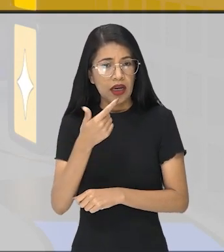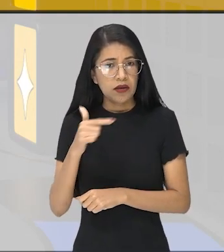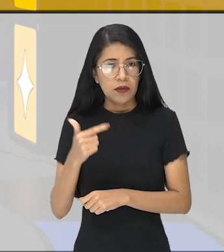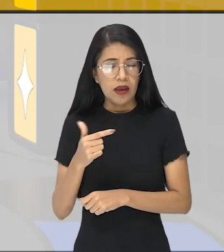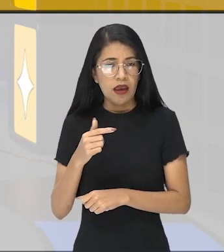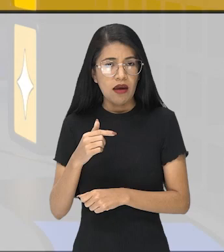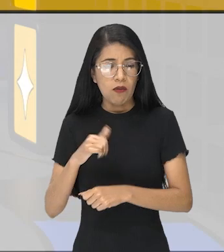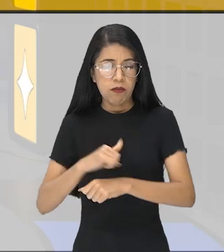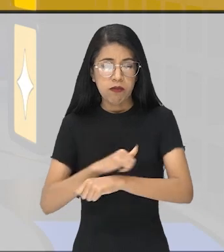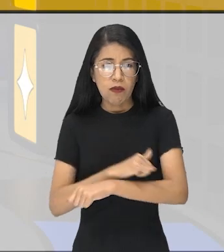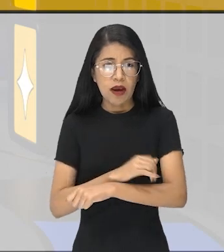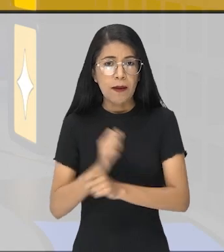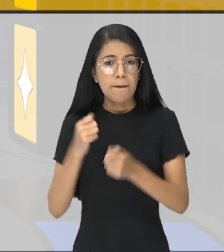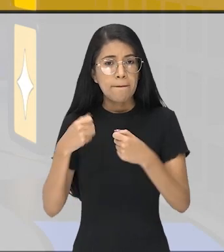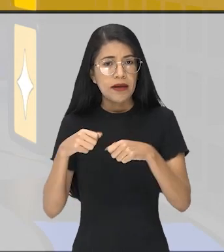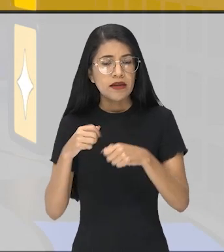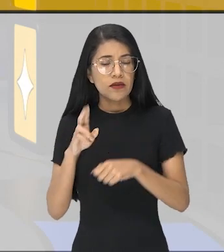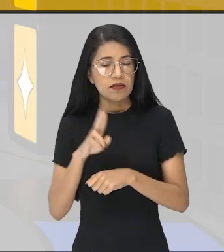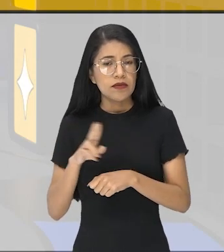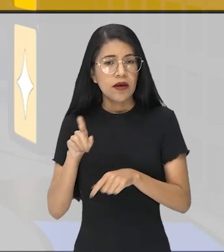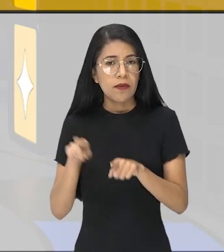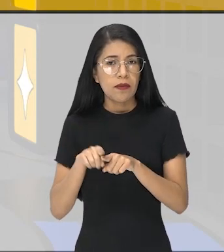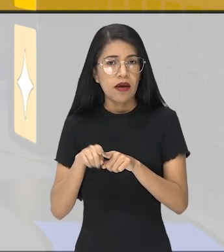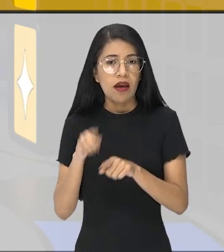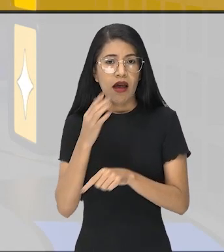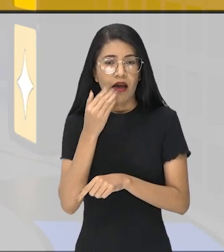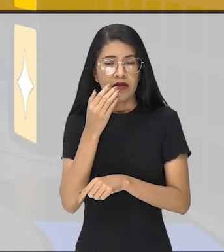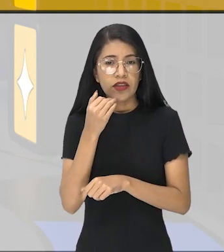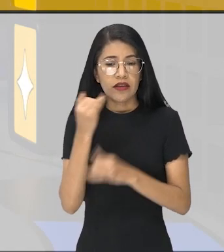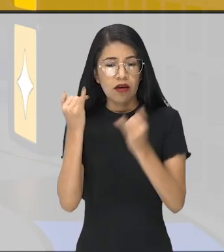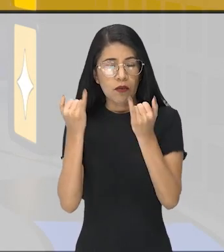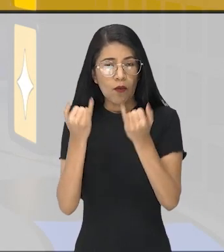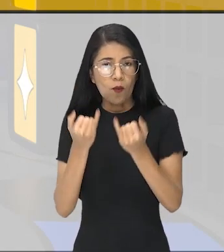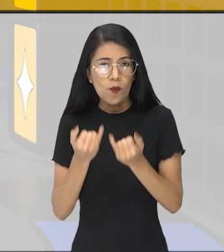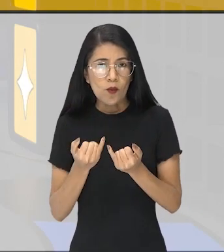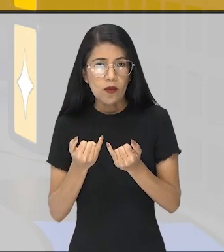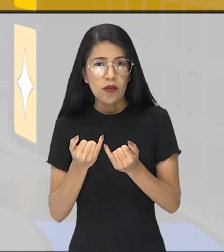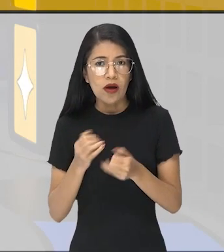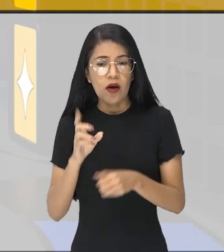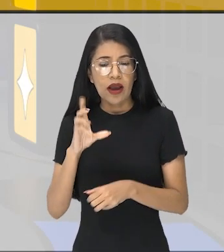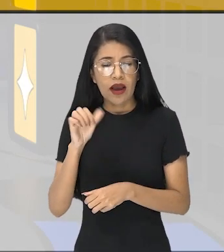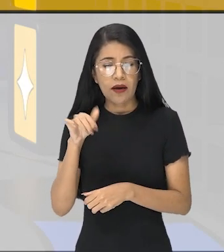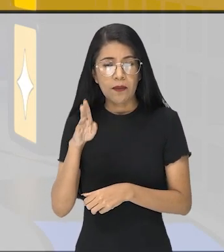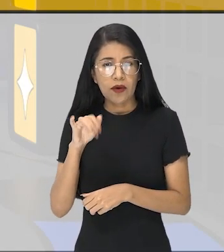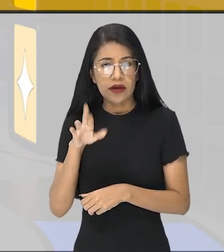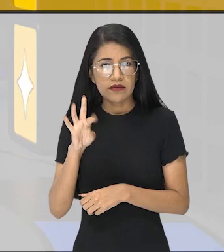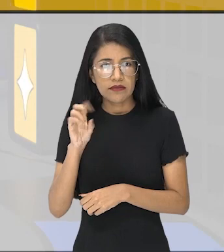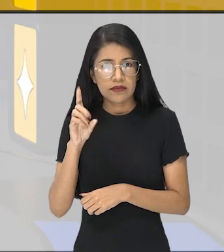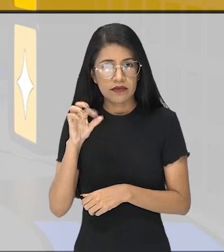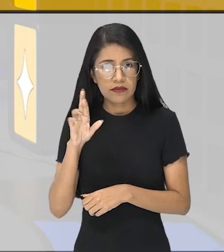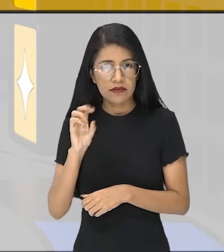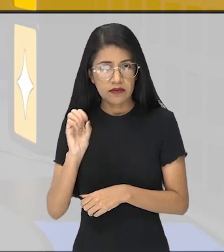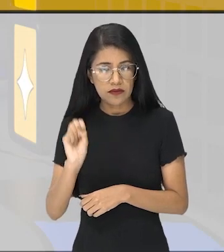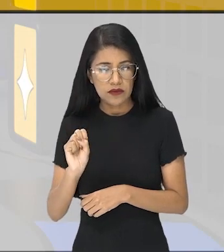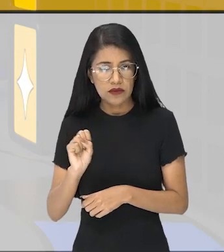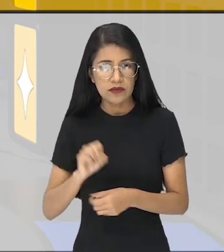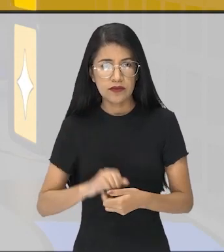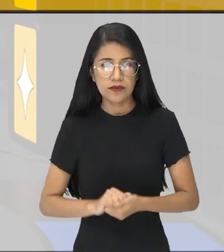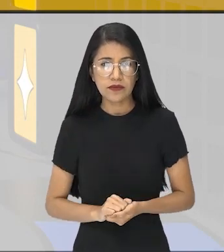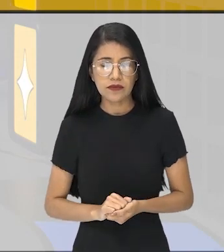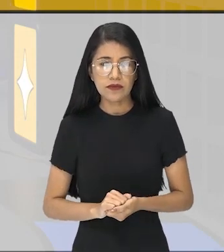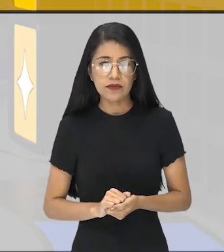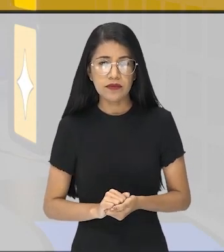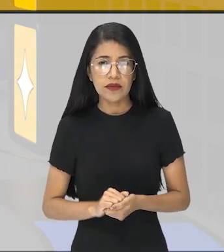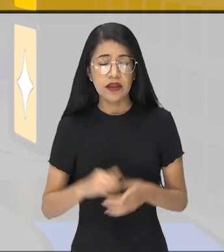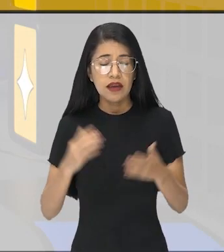da dieta restrita em carboidratos simples, que provocam grandes elevações da glicemia. Então,